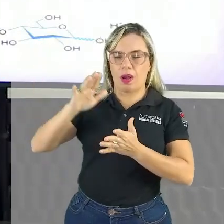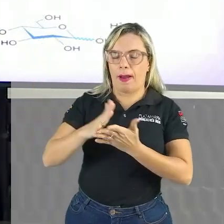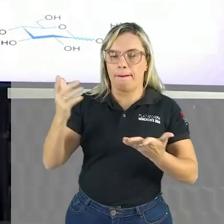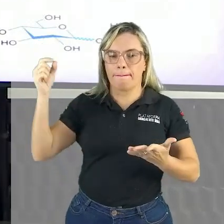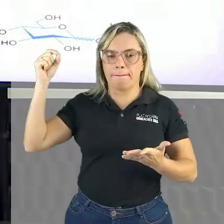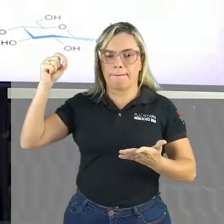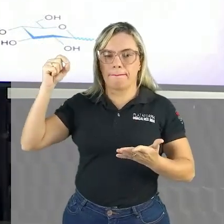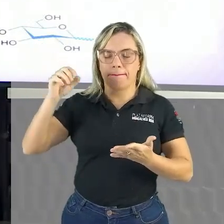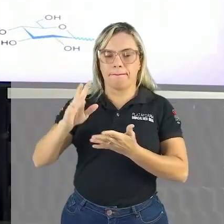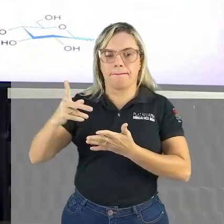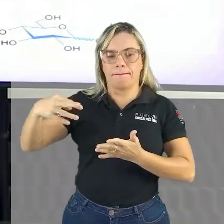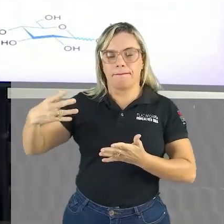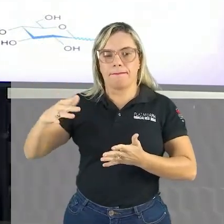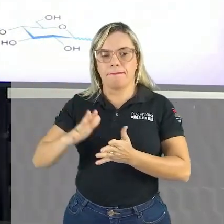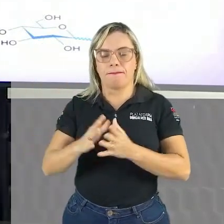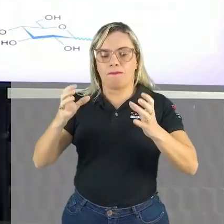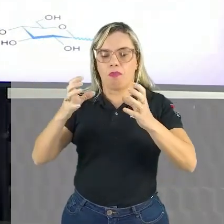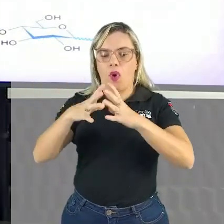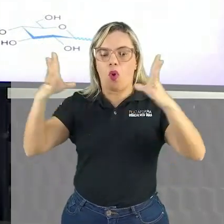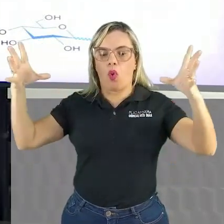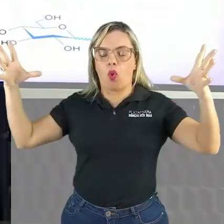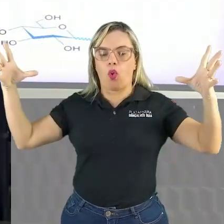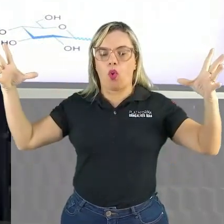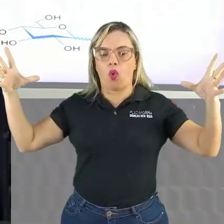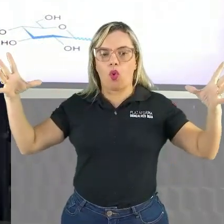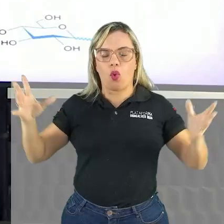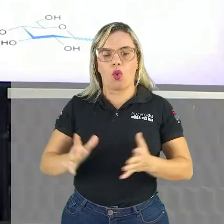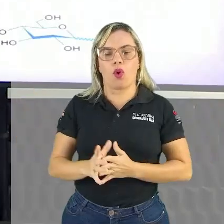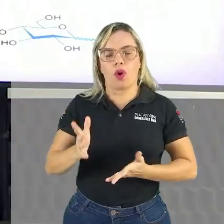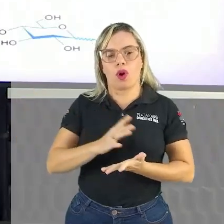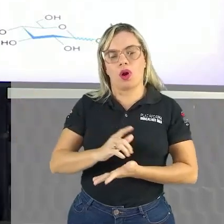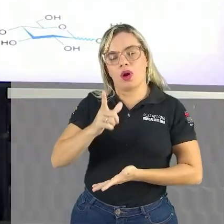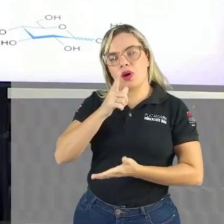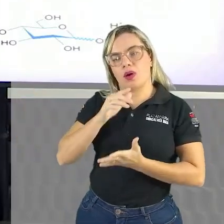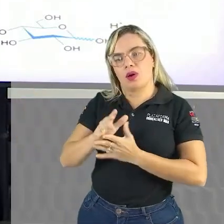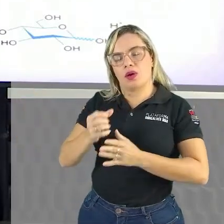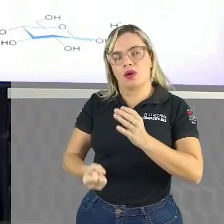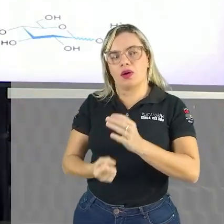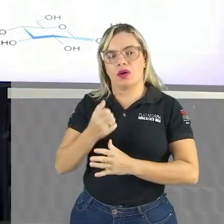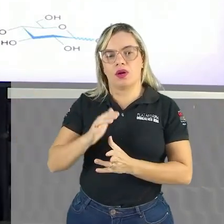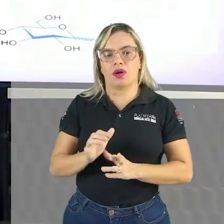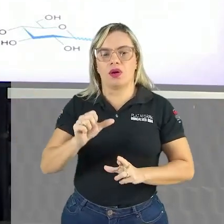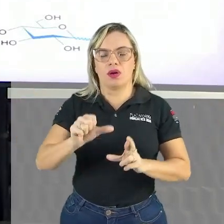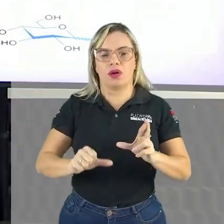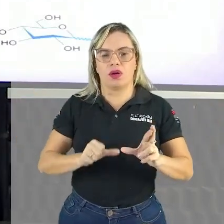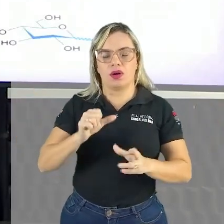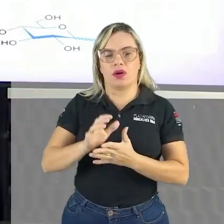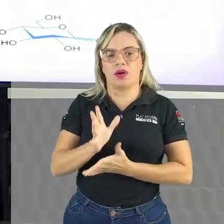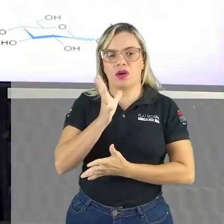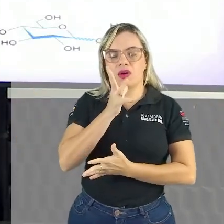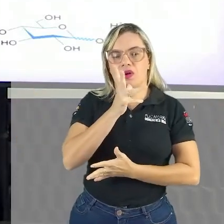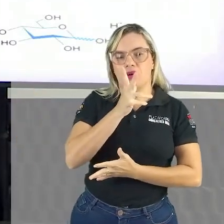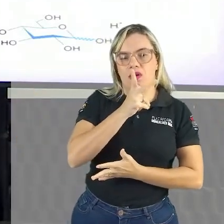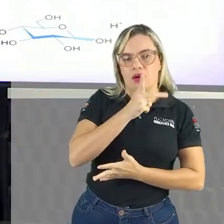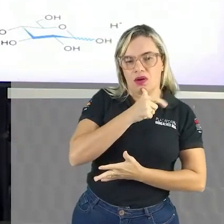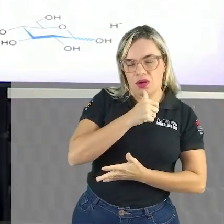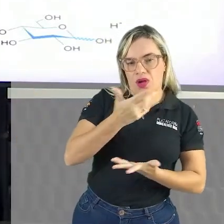estoura. Eu formo água na mesma hora. A reação não estava lenta? De uma hora para outra ela não ficou